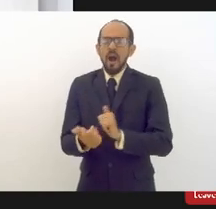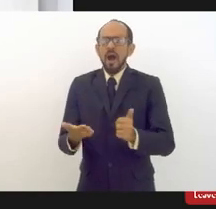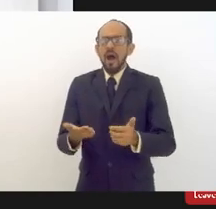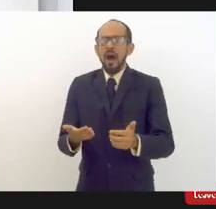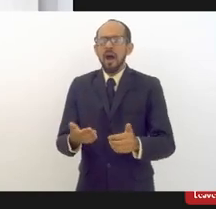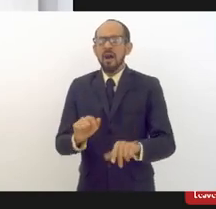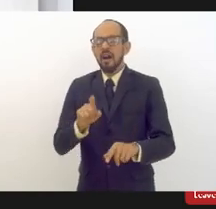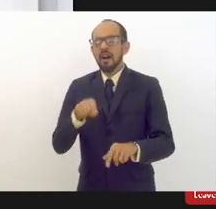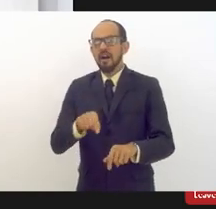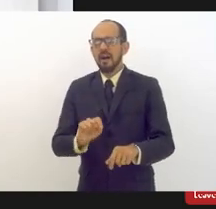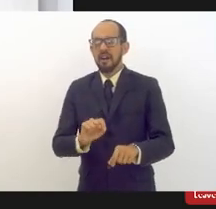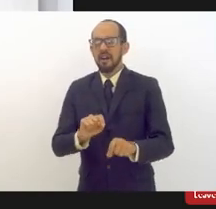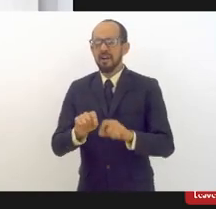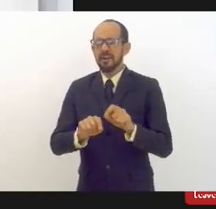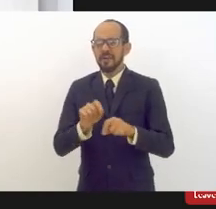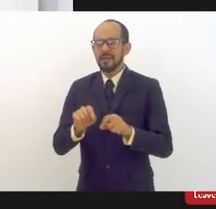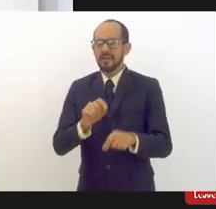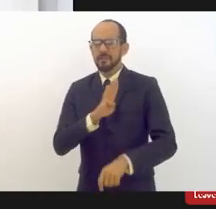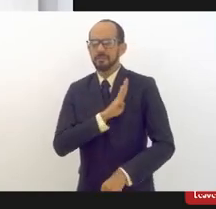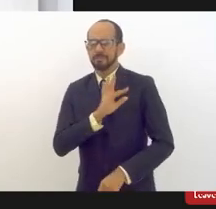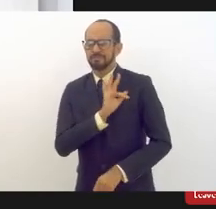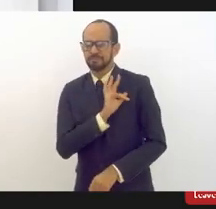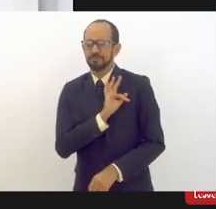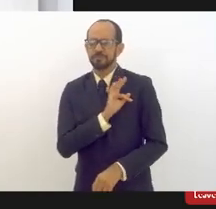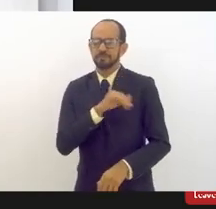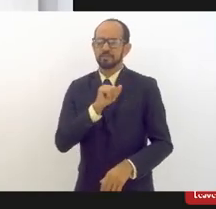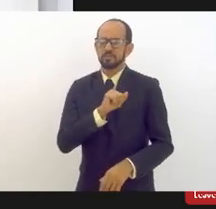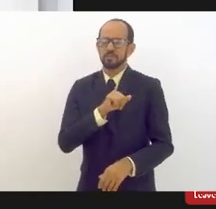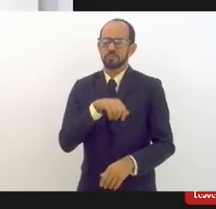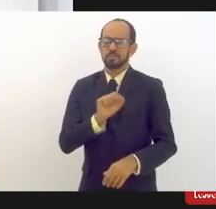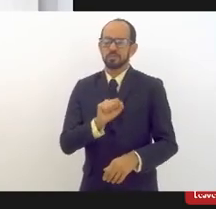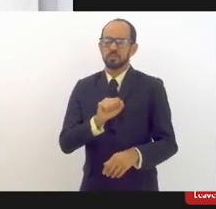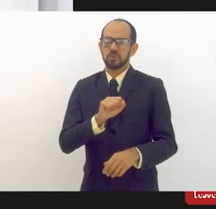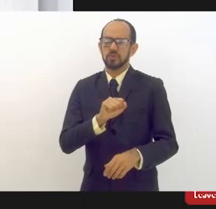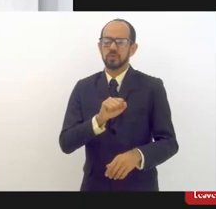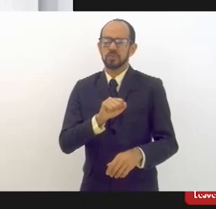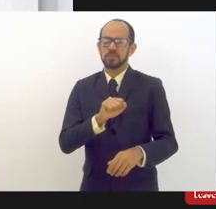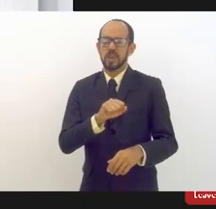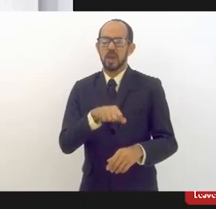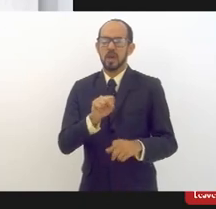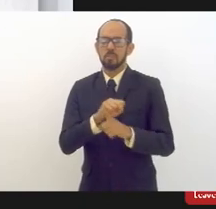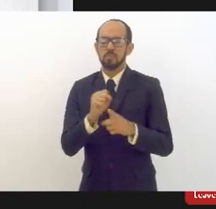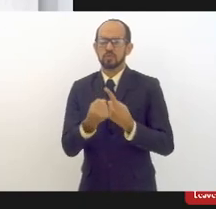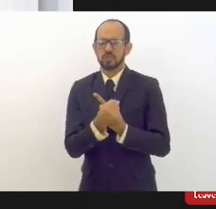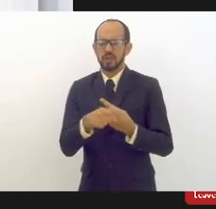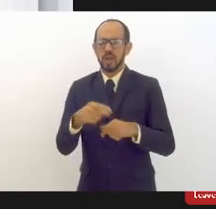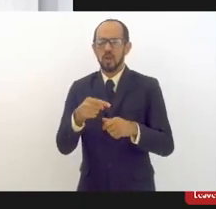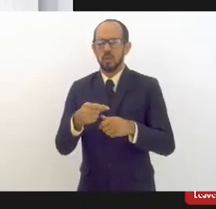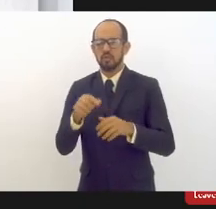Atletas inteligentes, baixada social, vôlei, rumo náutico, pode passar.